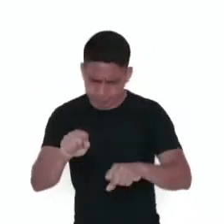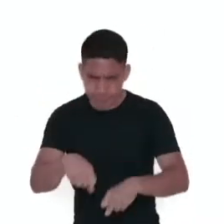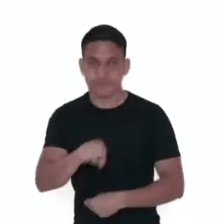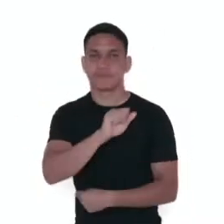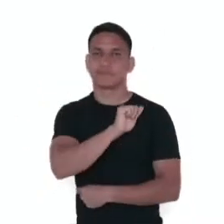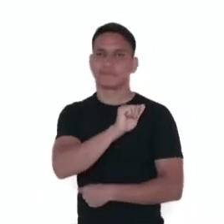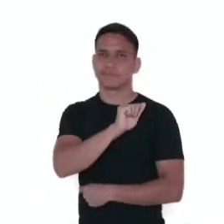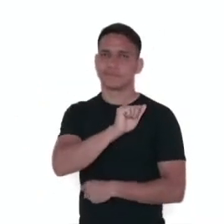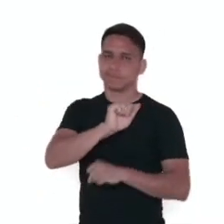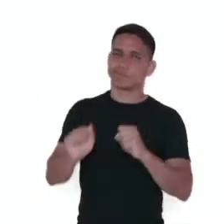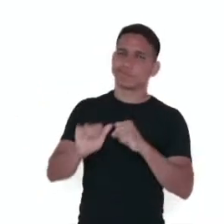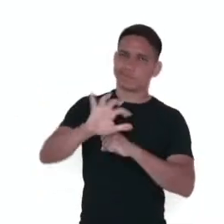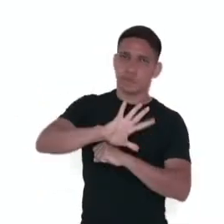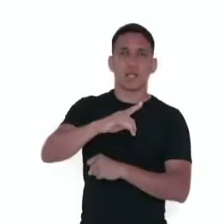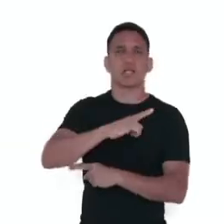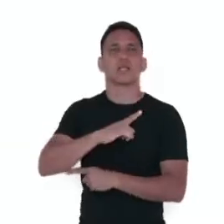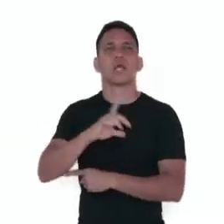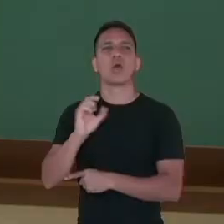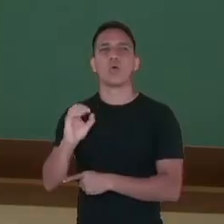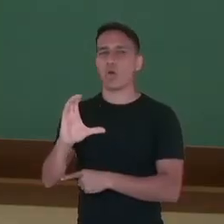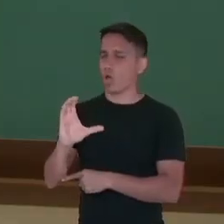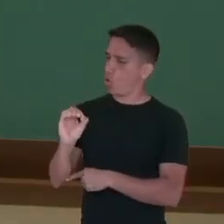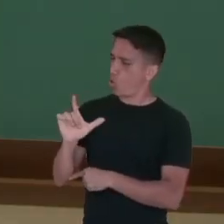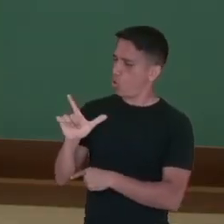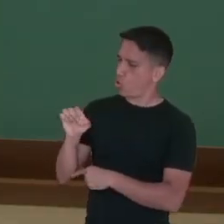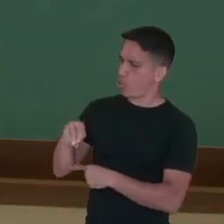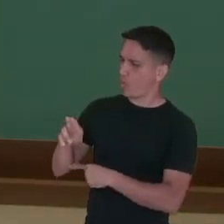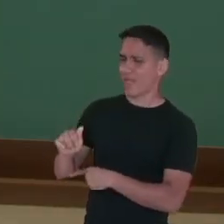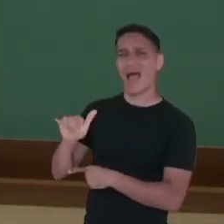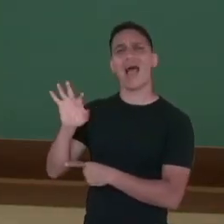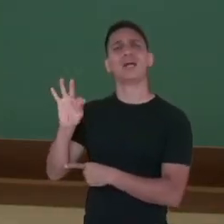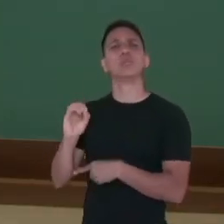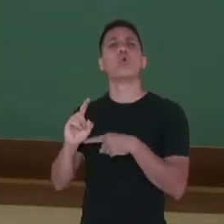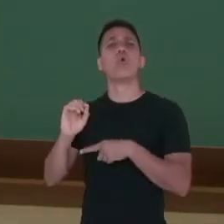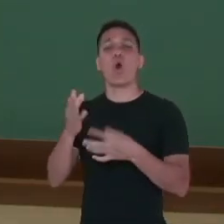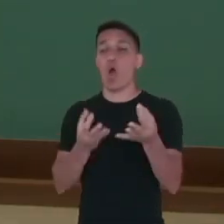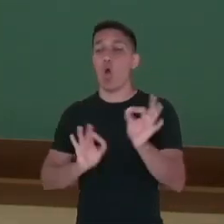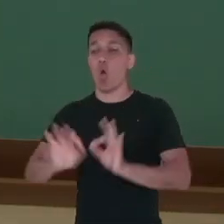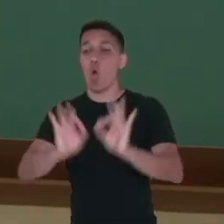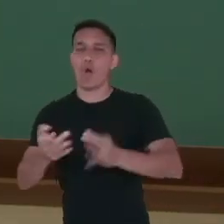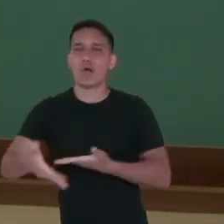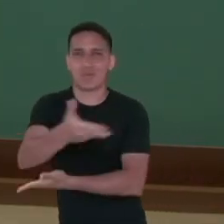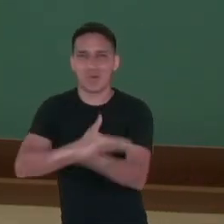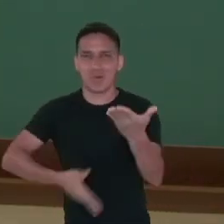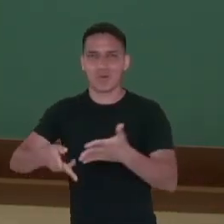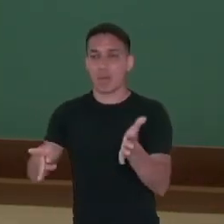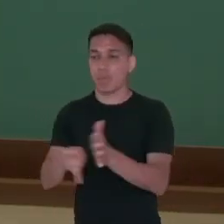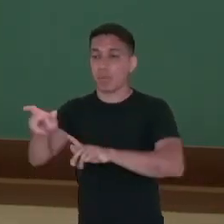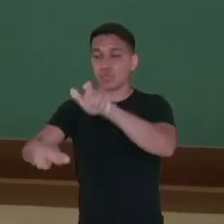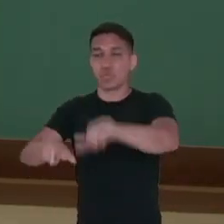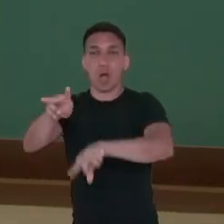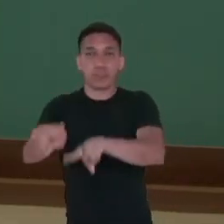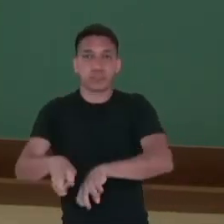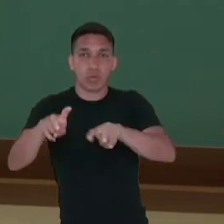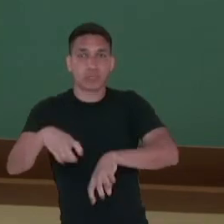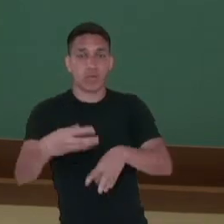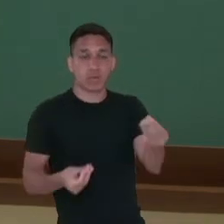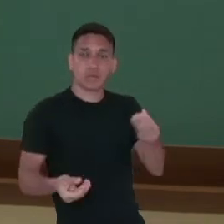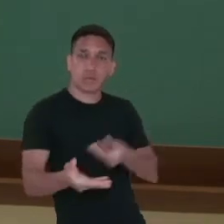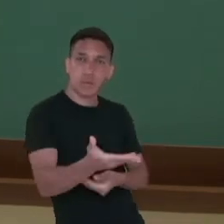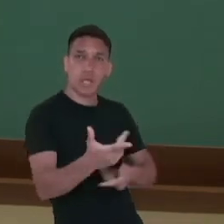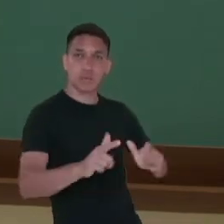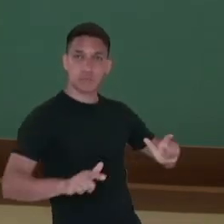Veio o colonato, que era uma organização de trabalho entre os camponeses na terra do proprietário, que em troca ele dava uma parte da